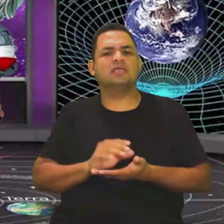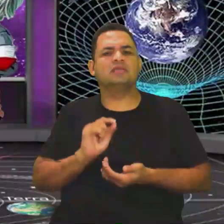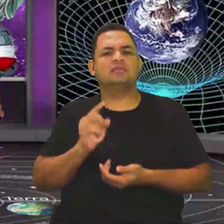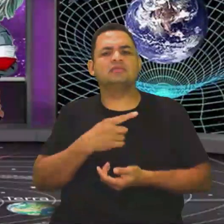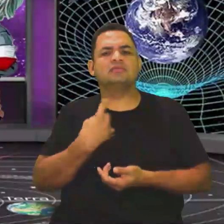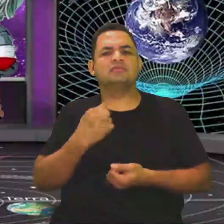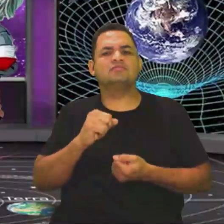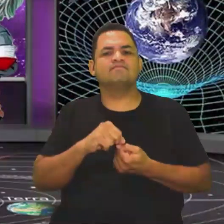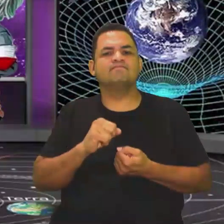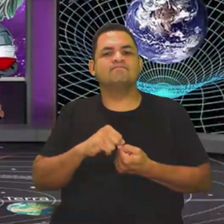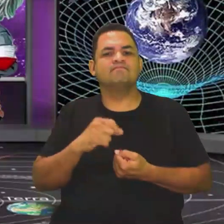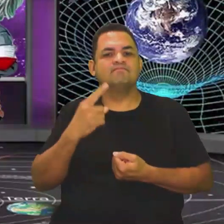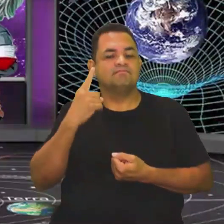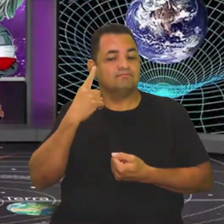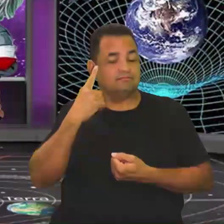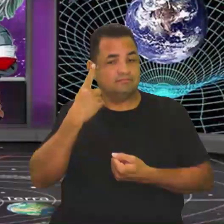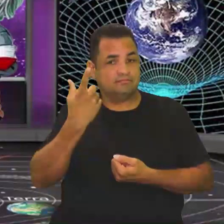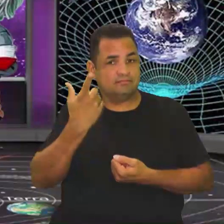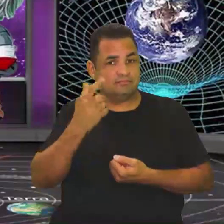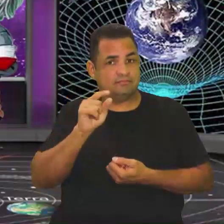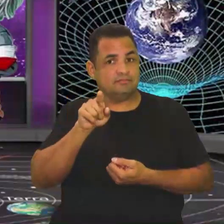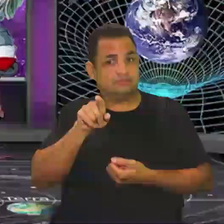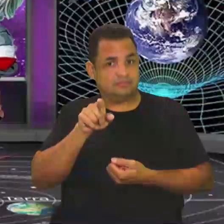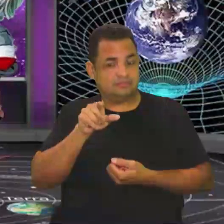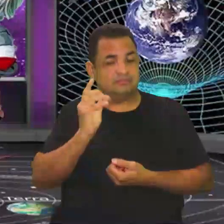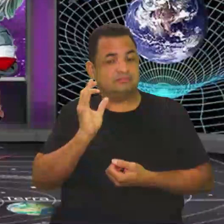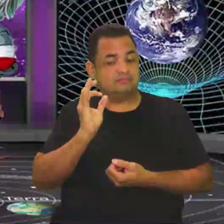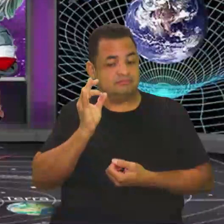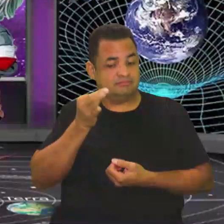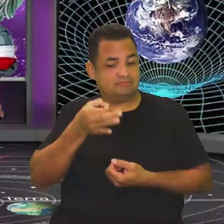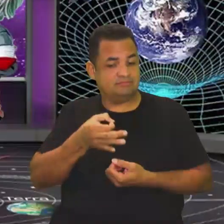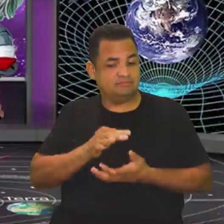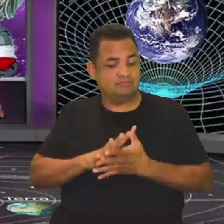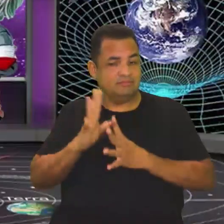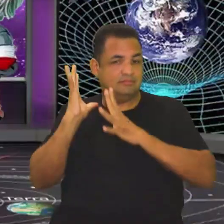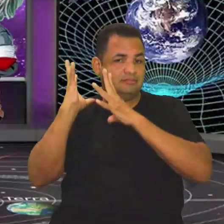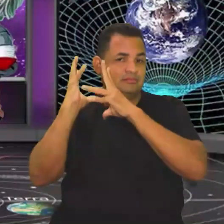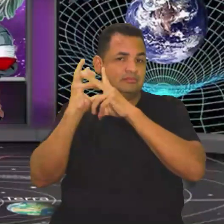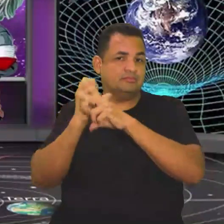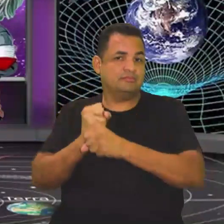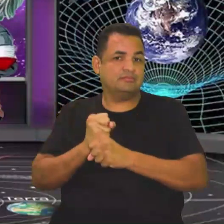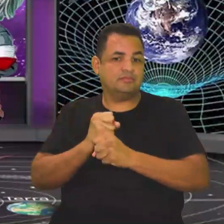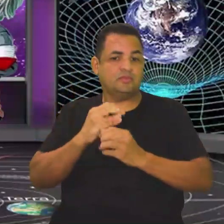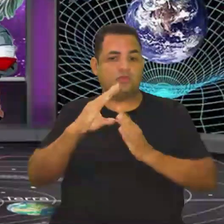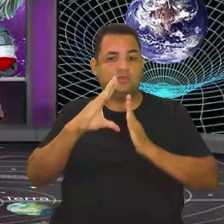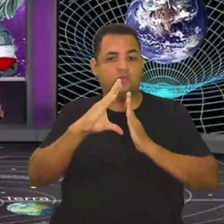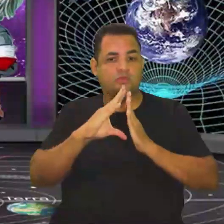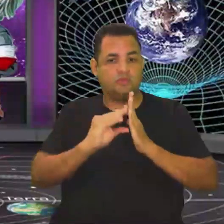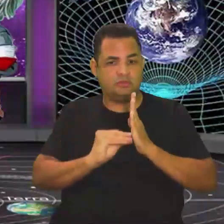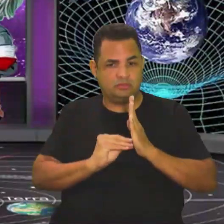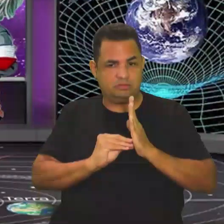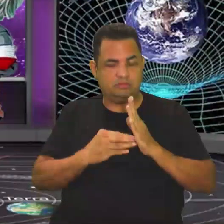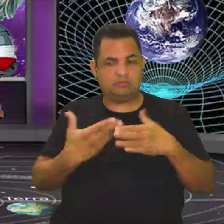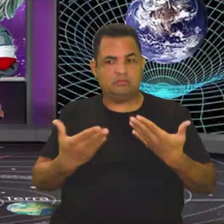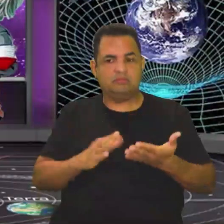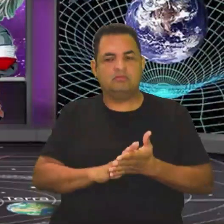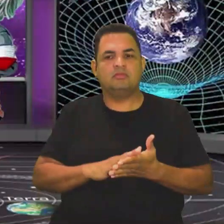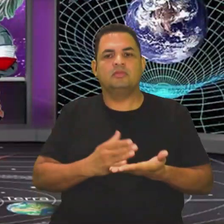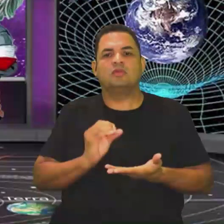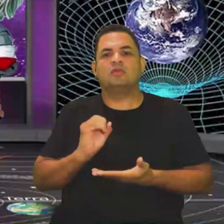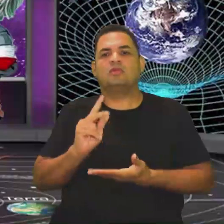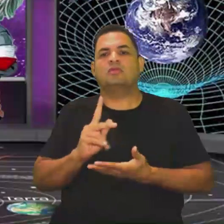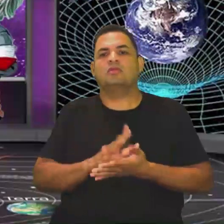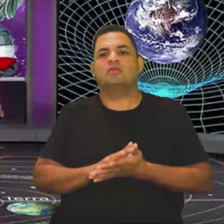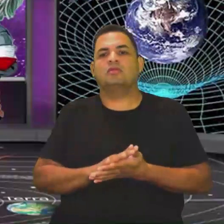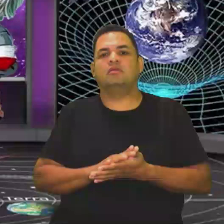hein? É isso aí, você acertou. Revisão de conteúdo, ok? Nós estamos